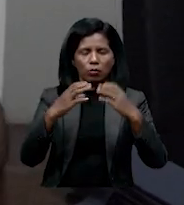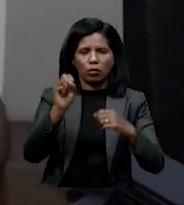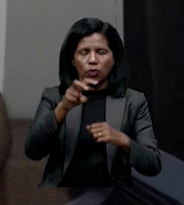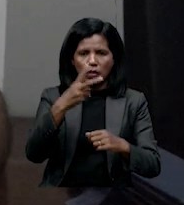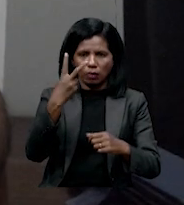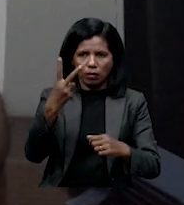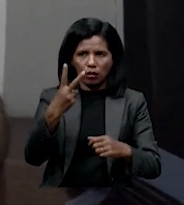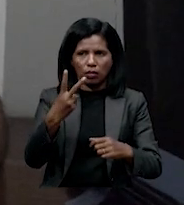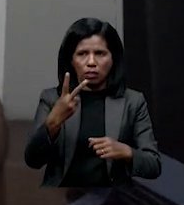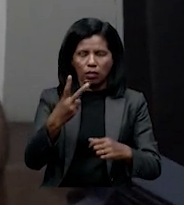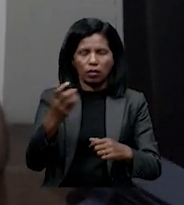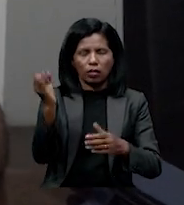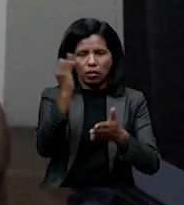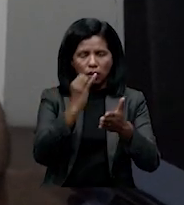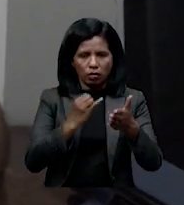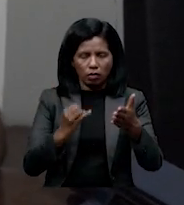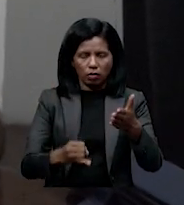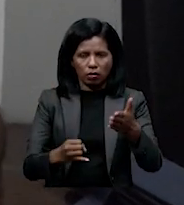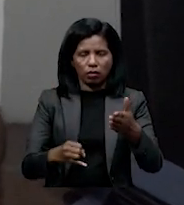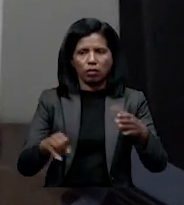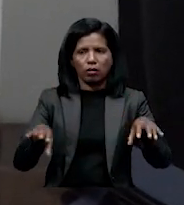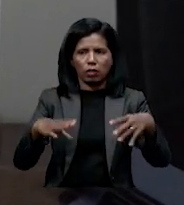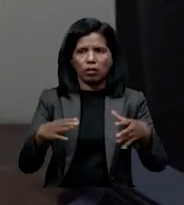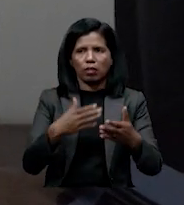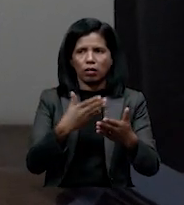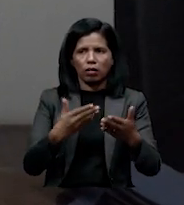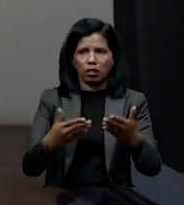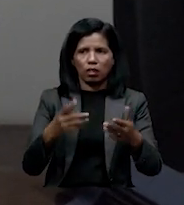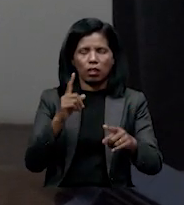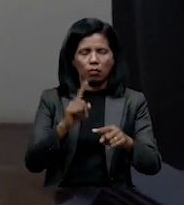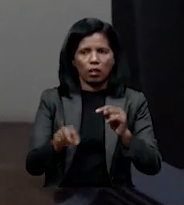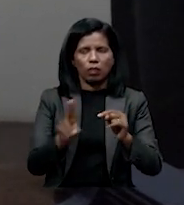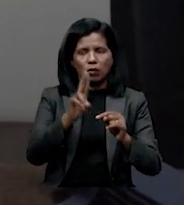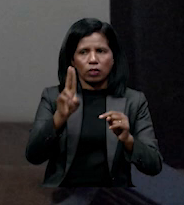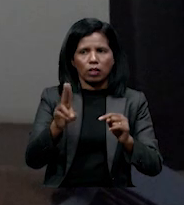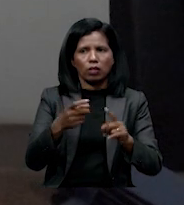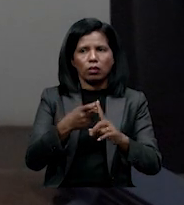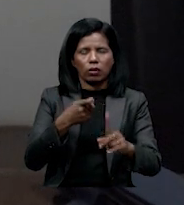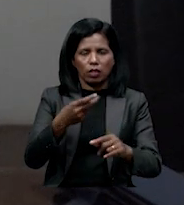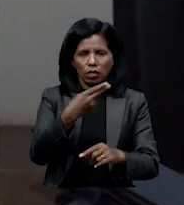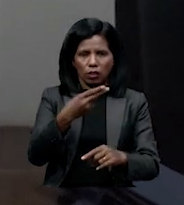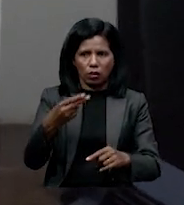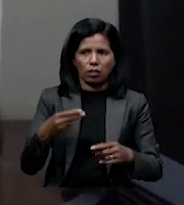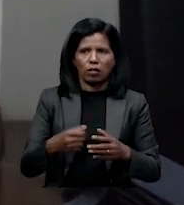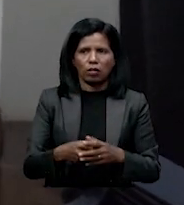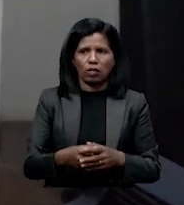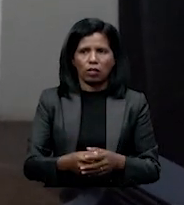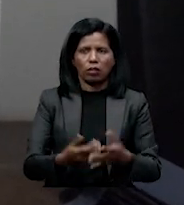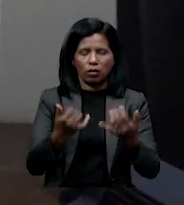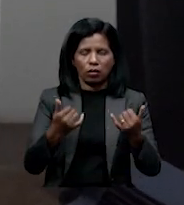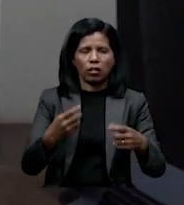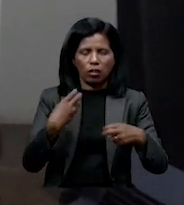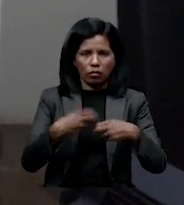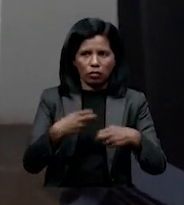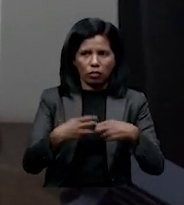ke design service ni, dia vali material, label uja material husi Indonesia. Antah hoi ni